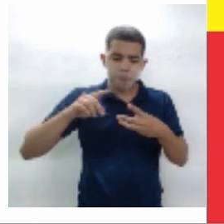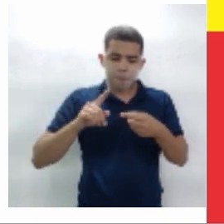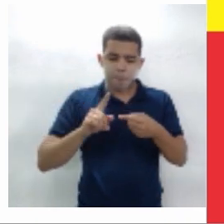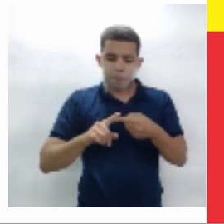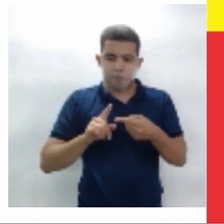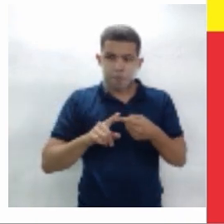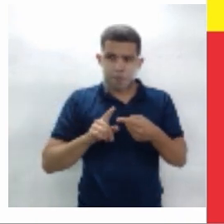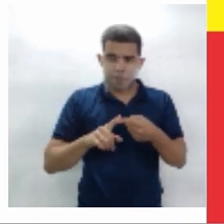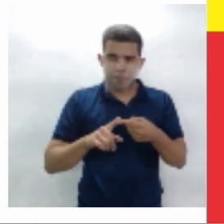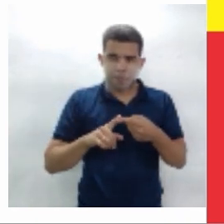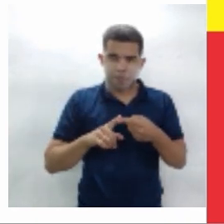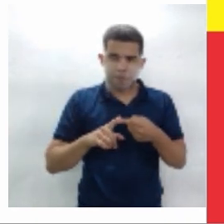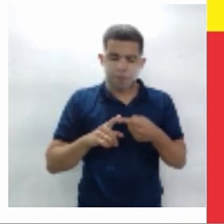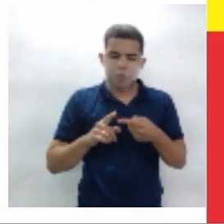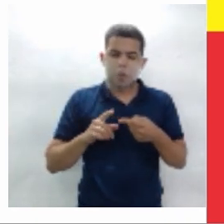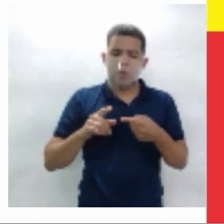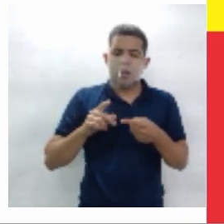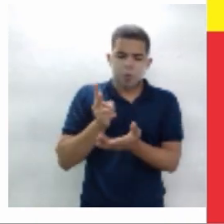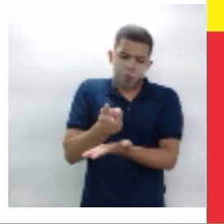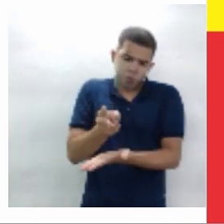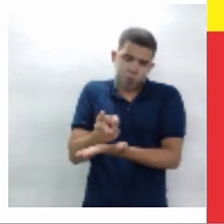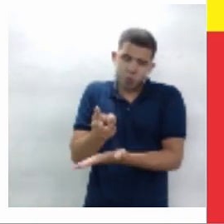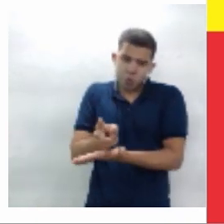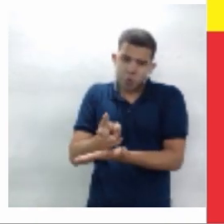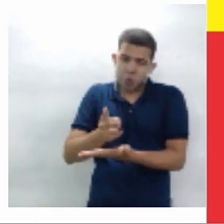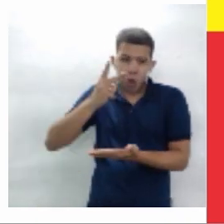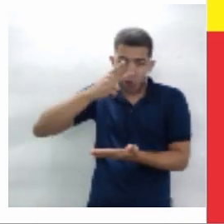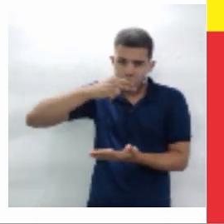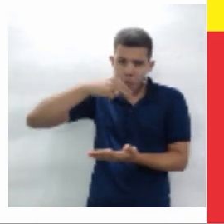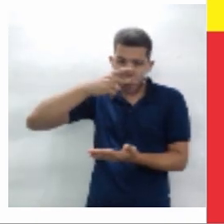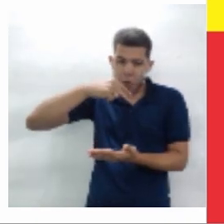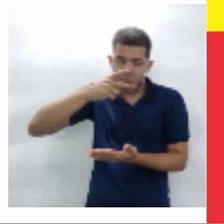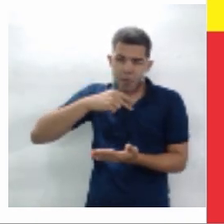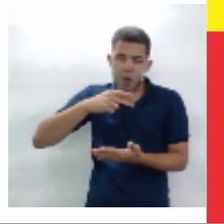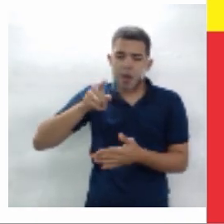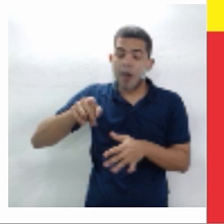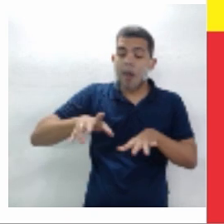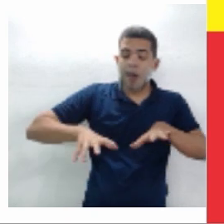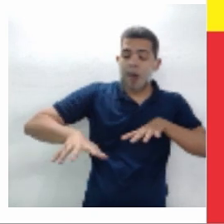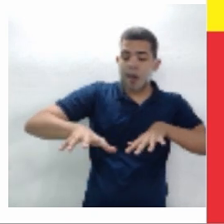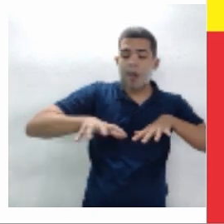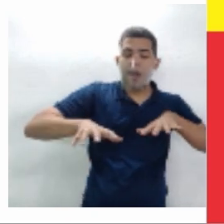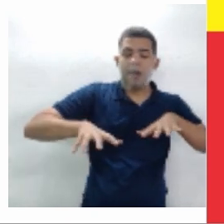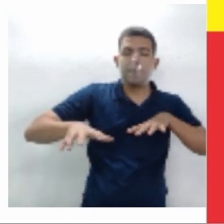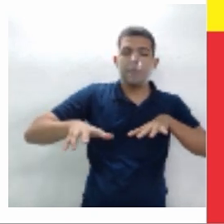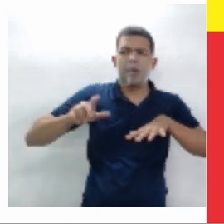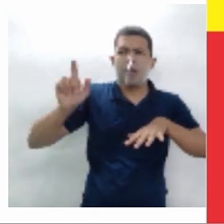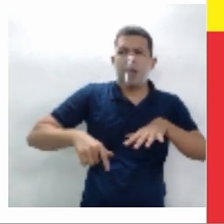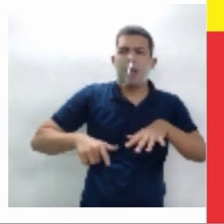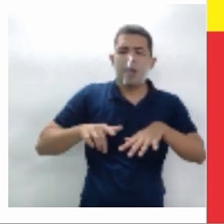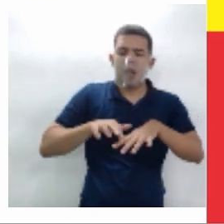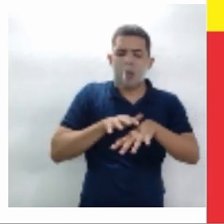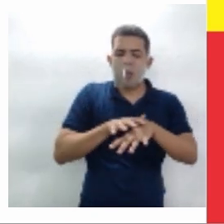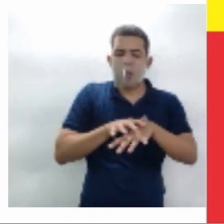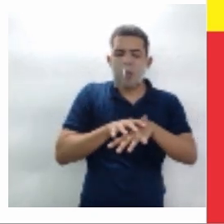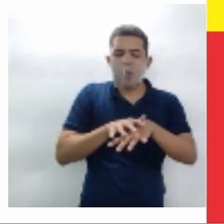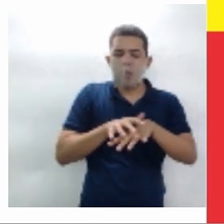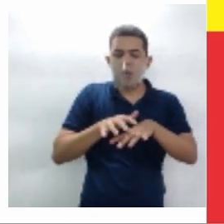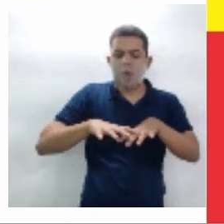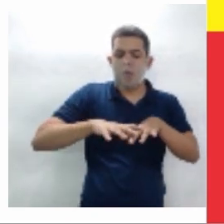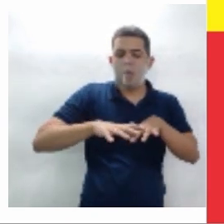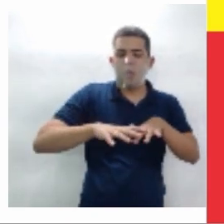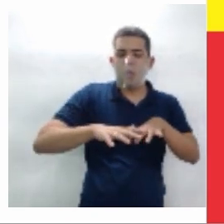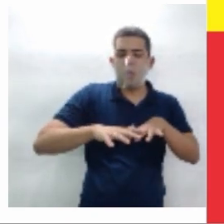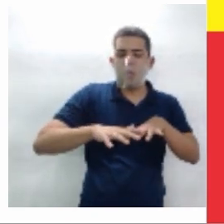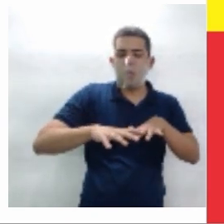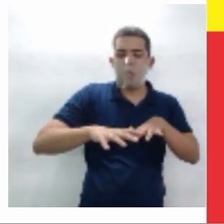são conservativas, ou seja, uma placa ela vai deslizar ao longo